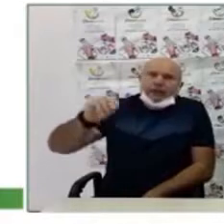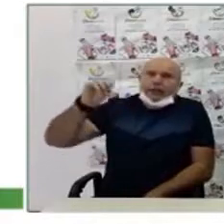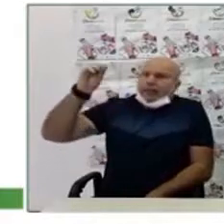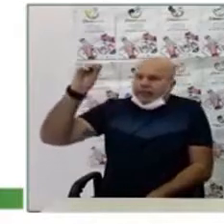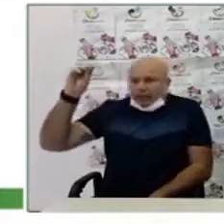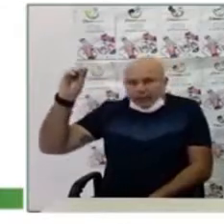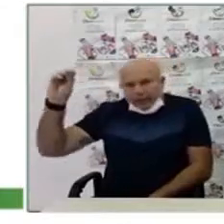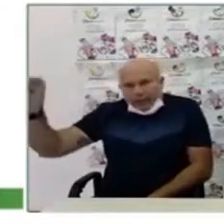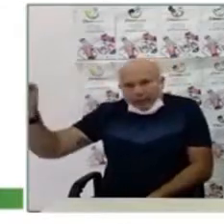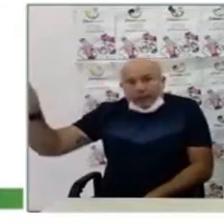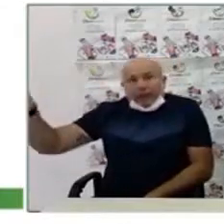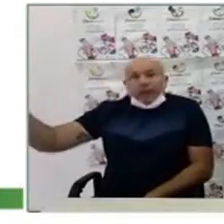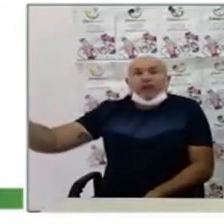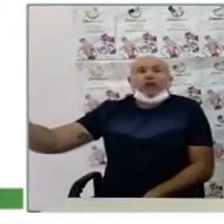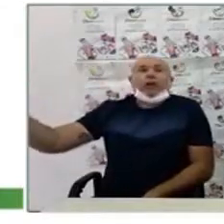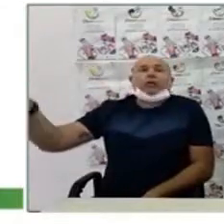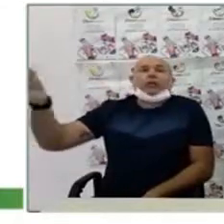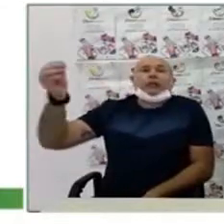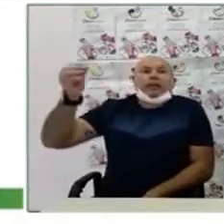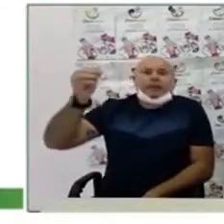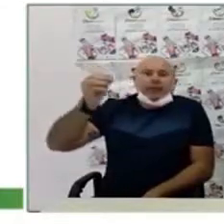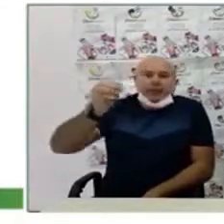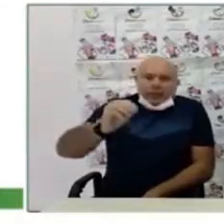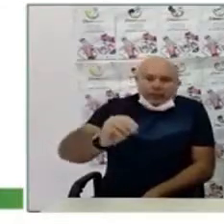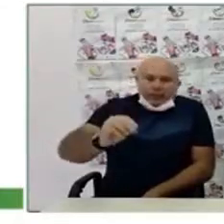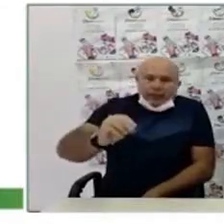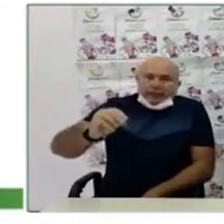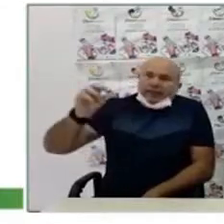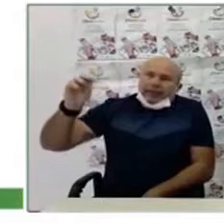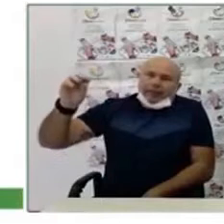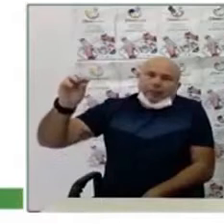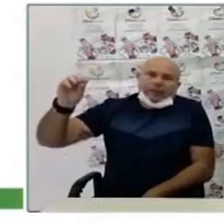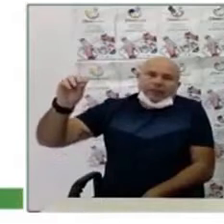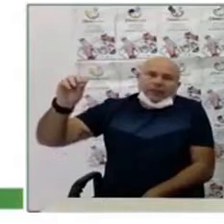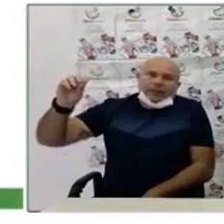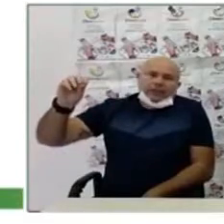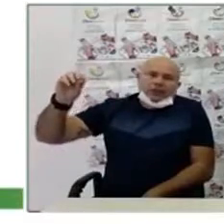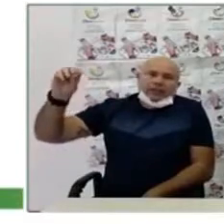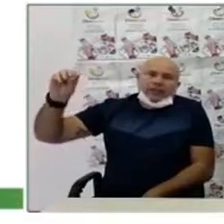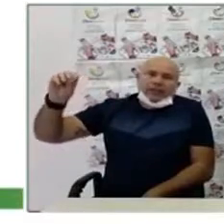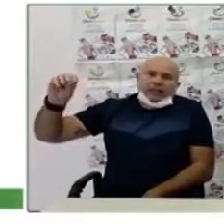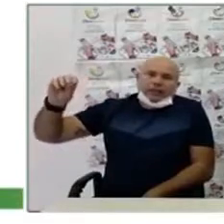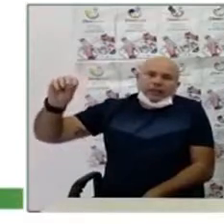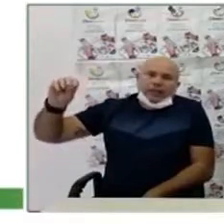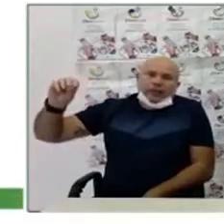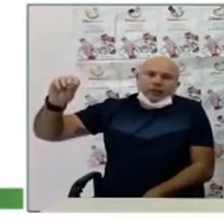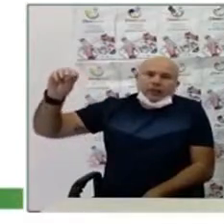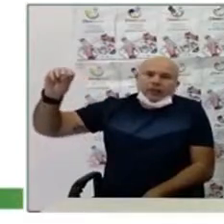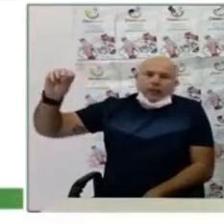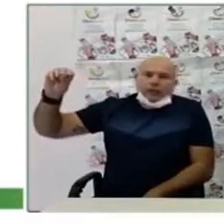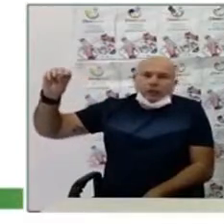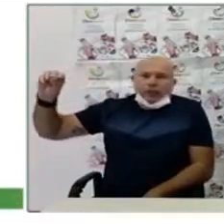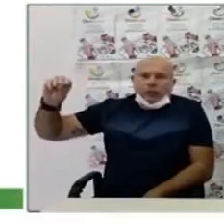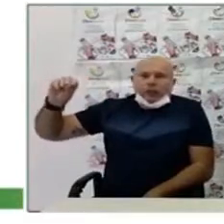indo para a mesma camada e voltando para a mesma camada. Seria possível esses dois elétrons